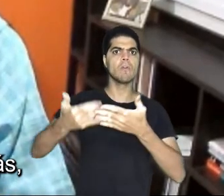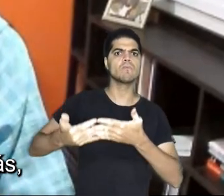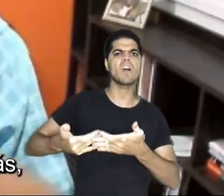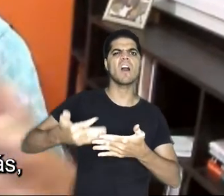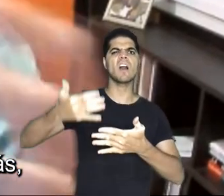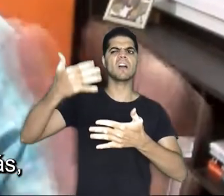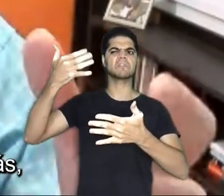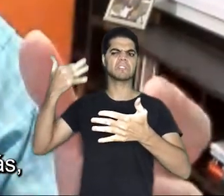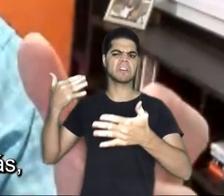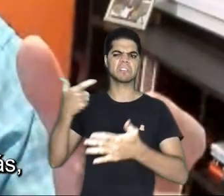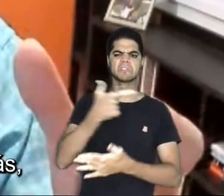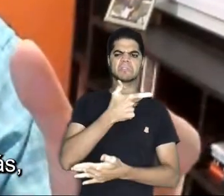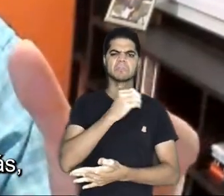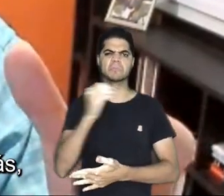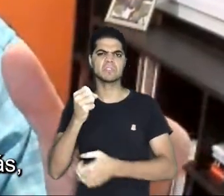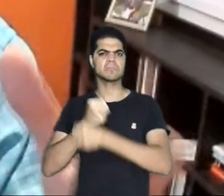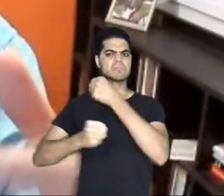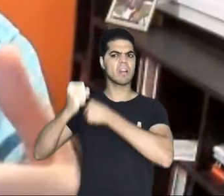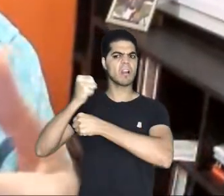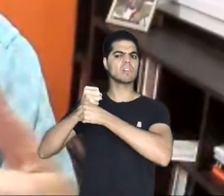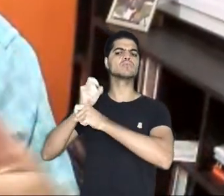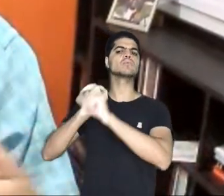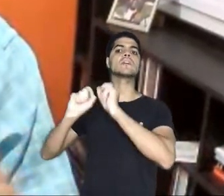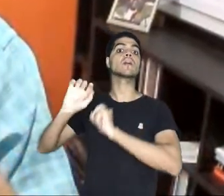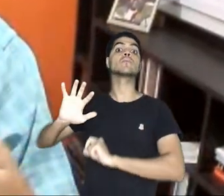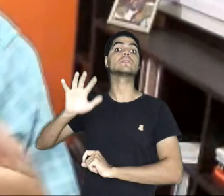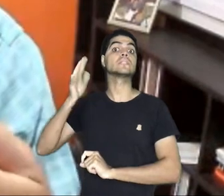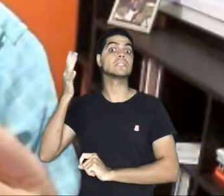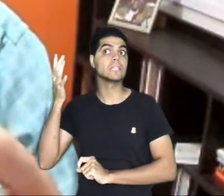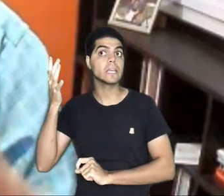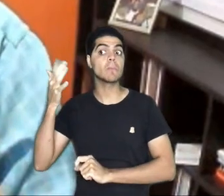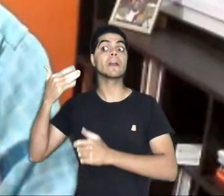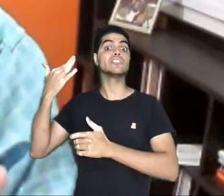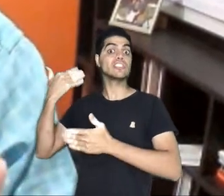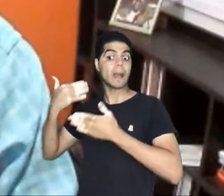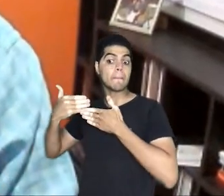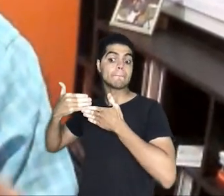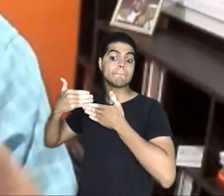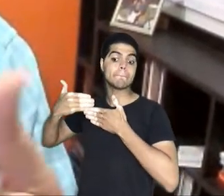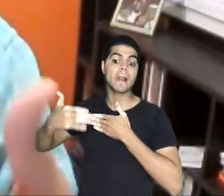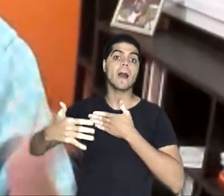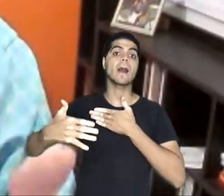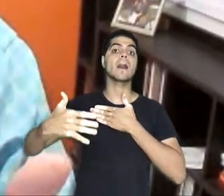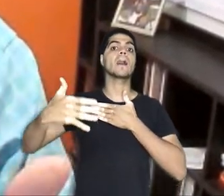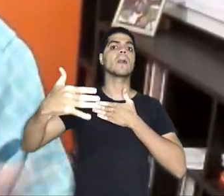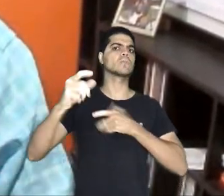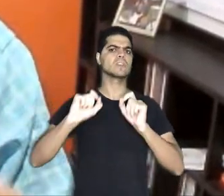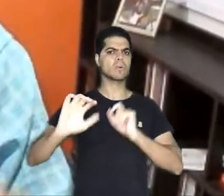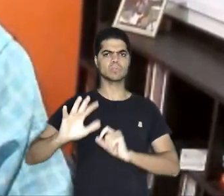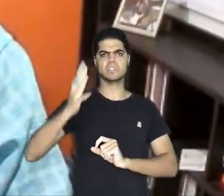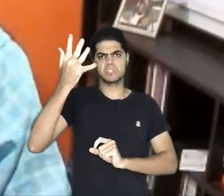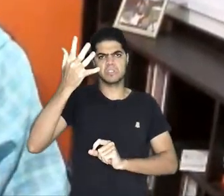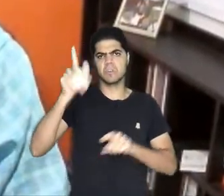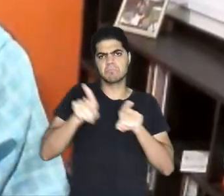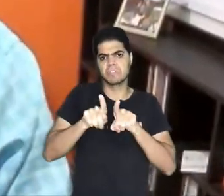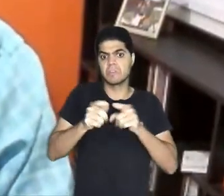aconteceu há 200, 200 e poucos anos atrás, do que continuou a acontecer depois e de